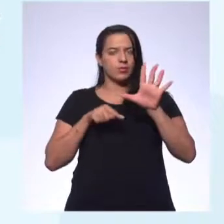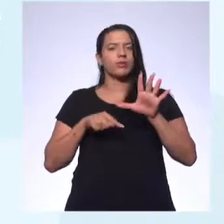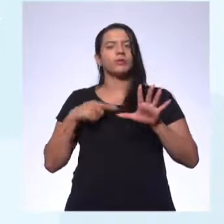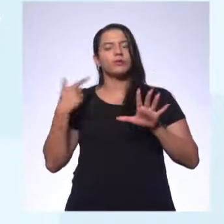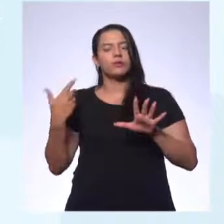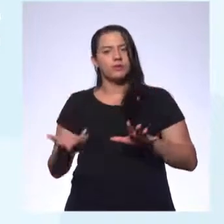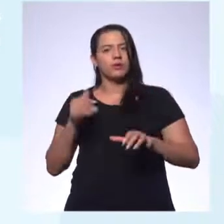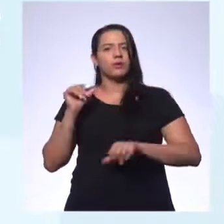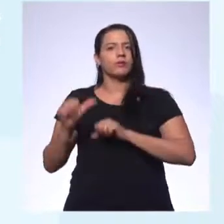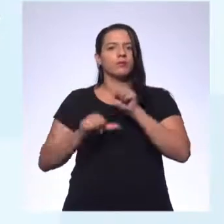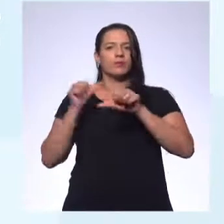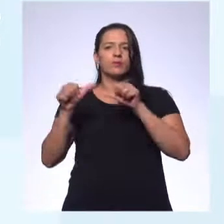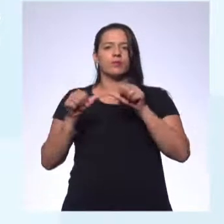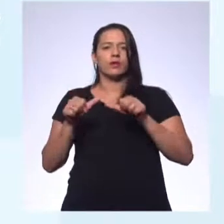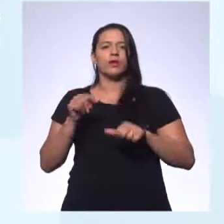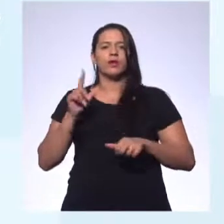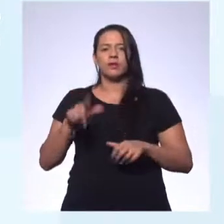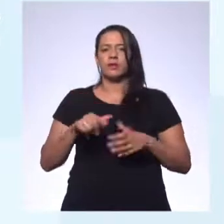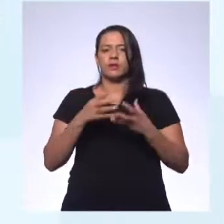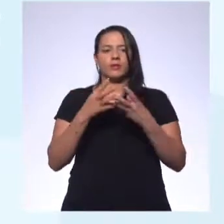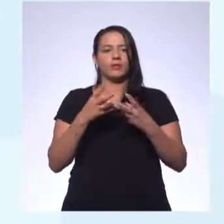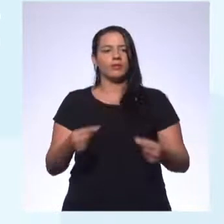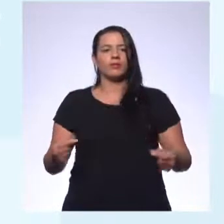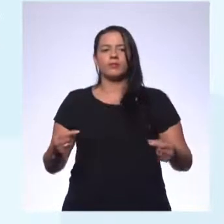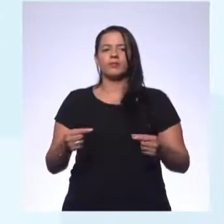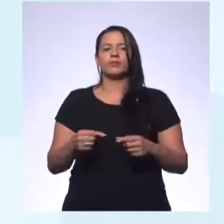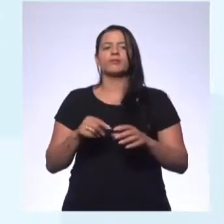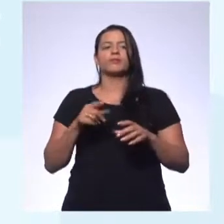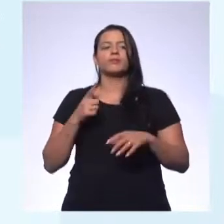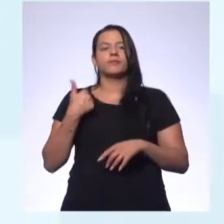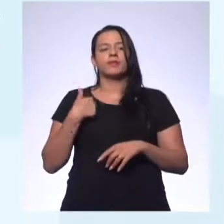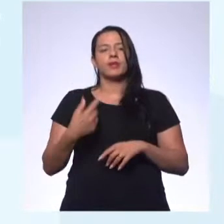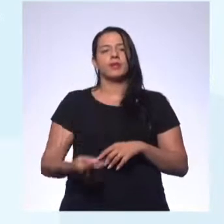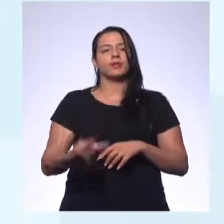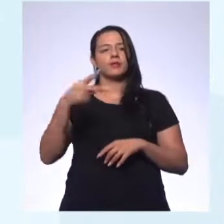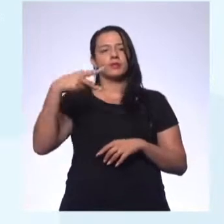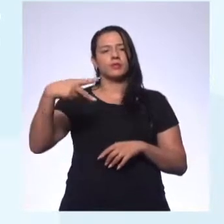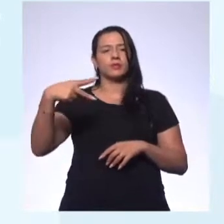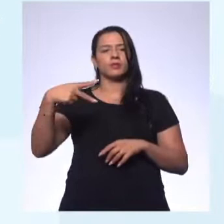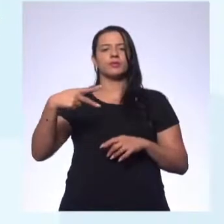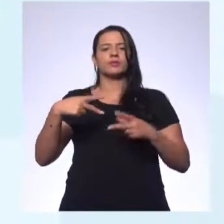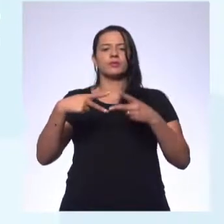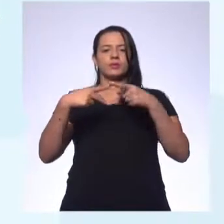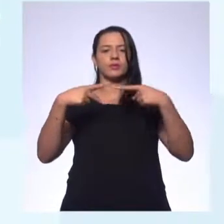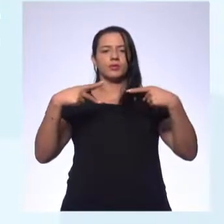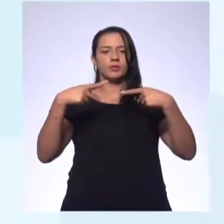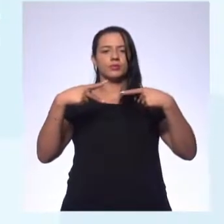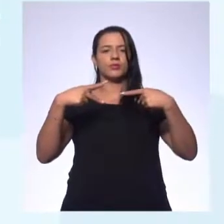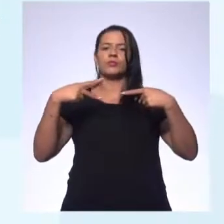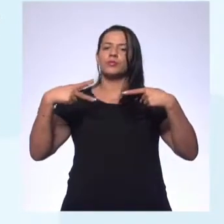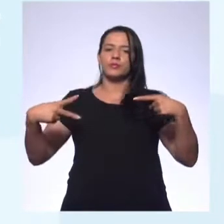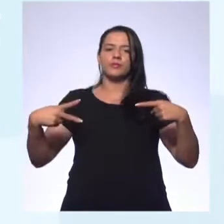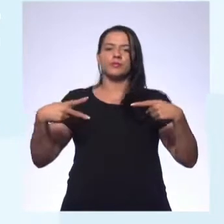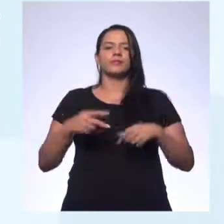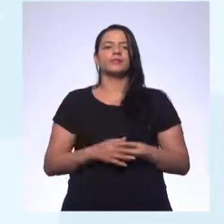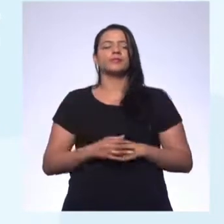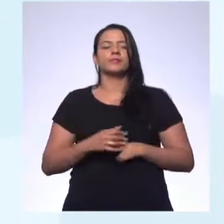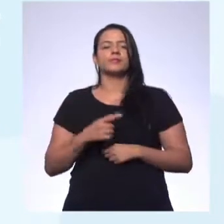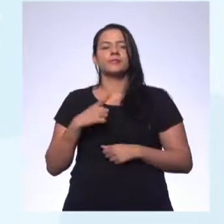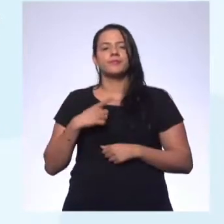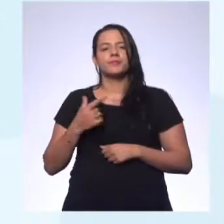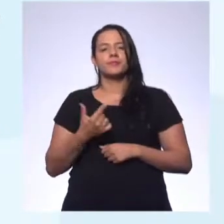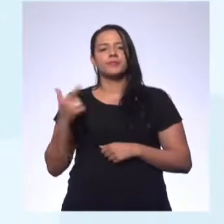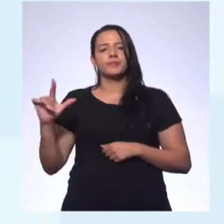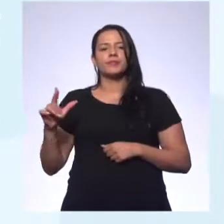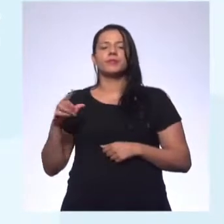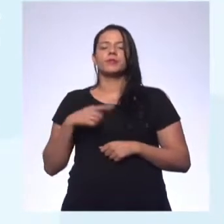né? E aí, então, o reino Monera ele deixa de existir. A gente tem esses procariontes divididos em 2 grupos e